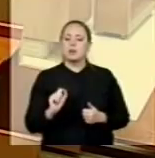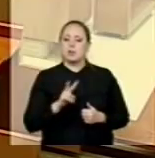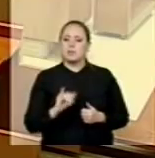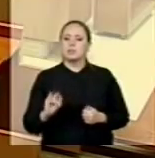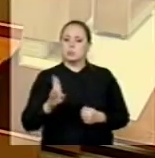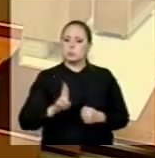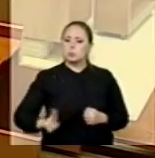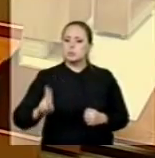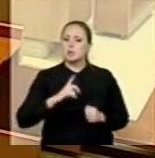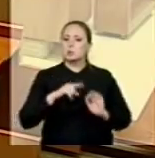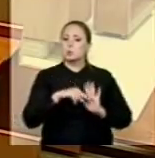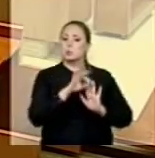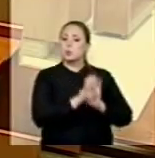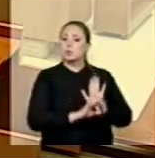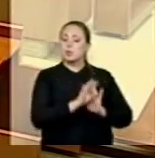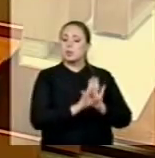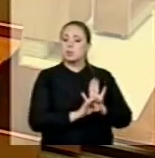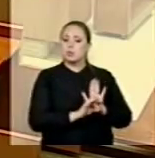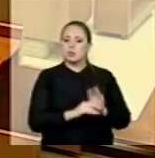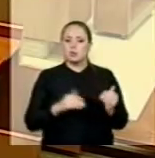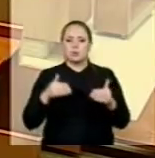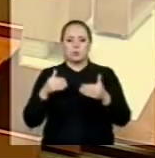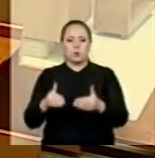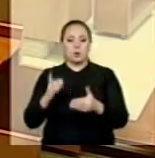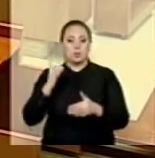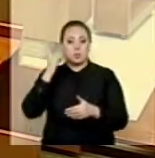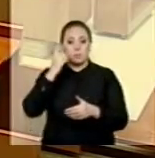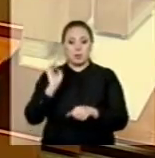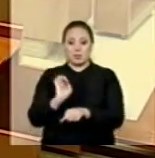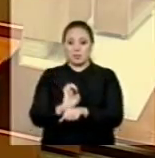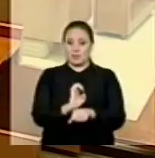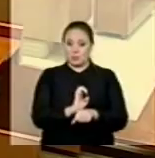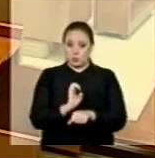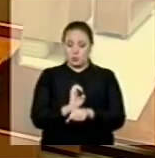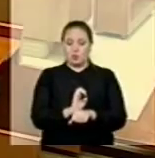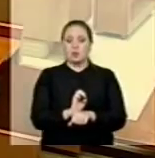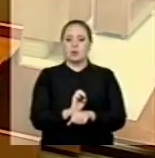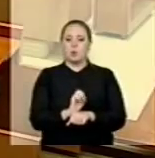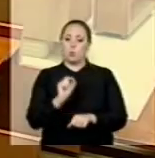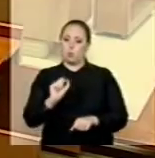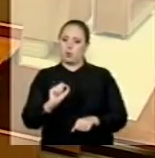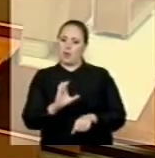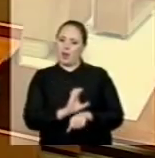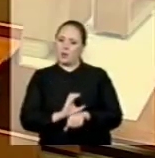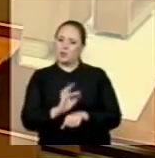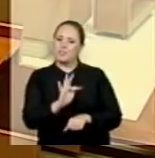aplicáveis aos deputados estaduais o que nela Constituição Federal